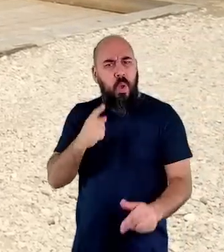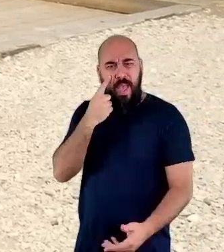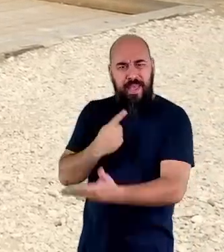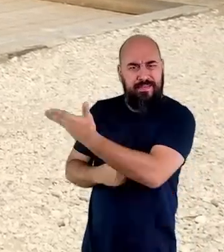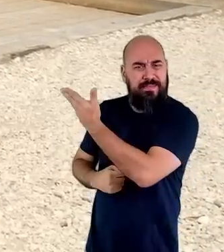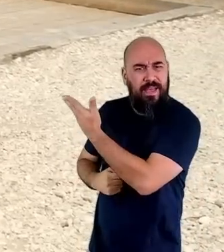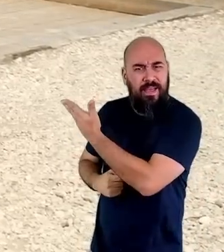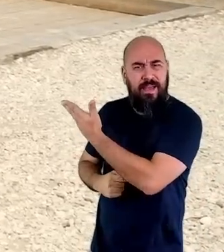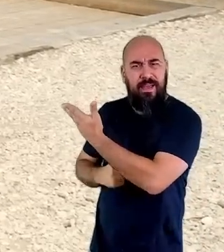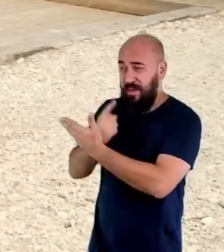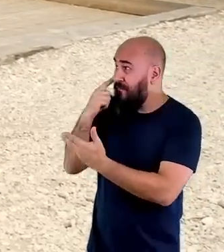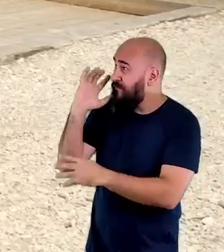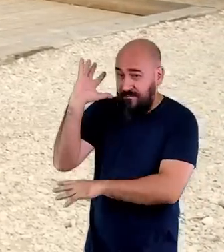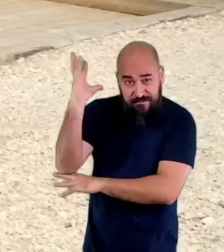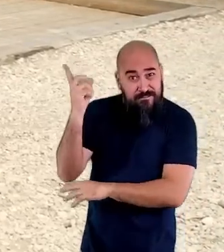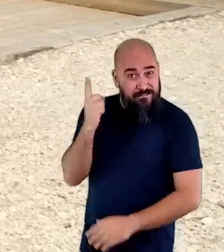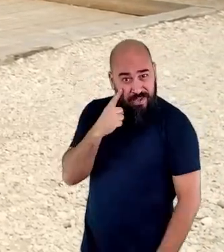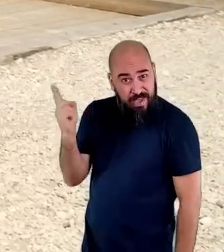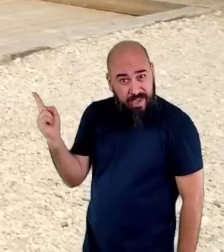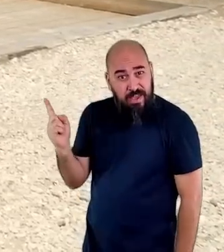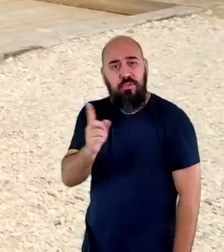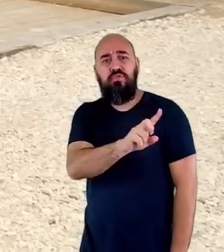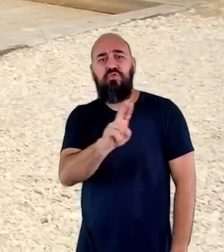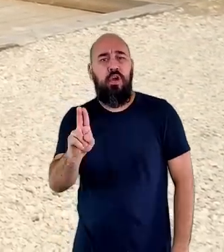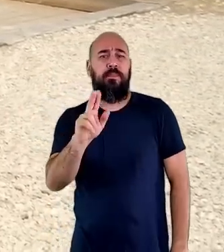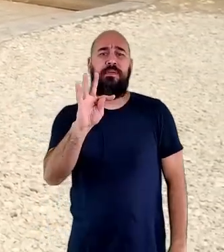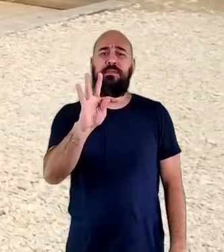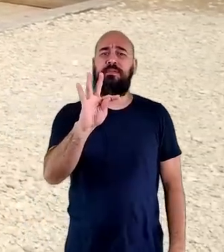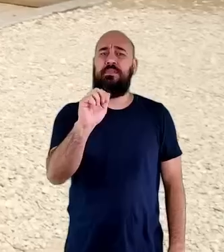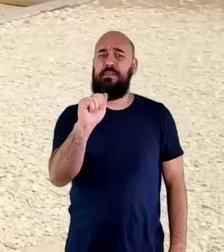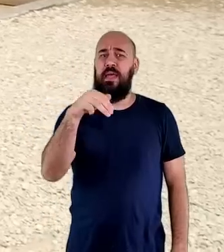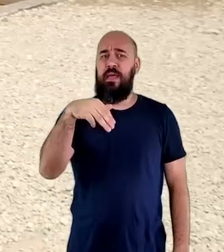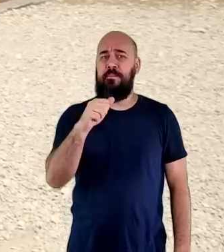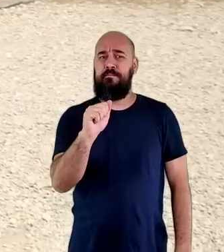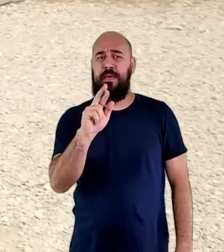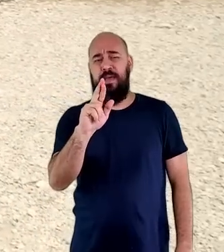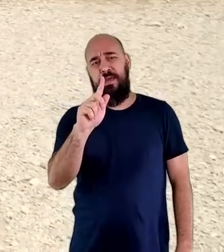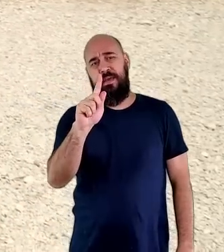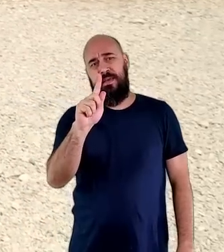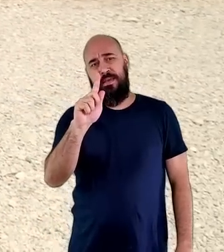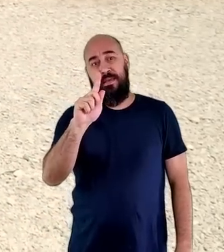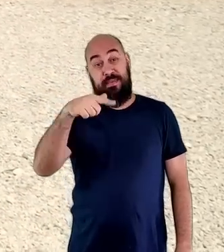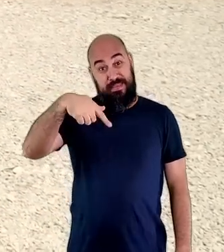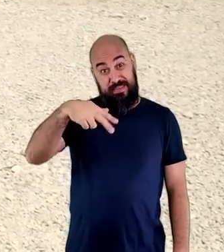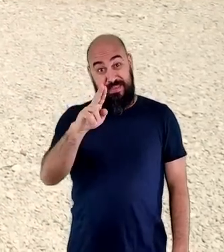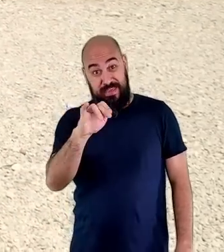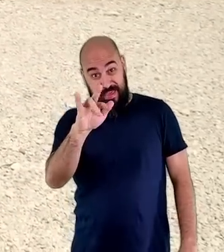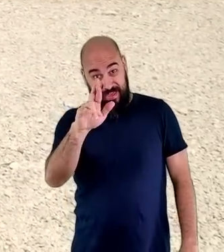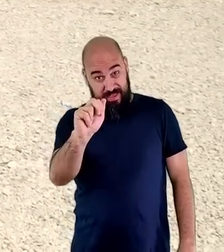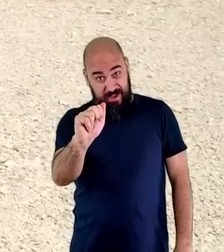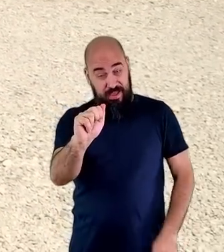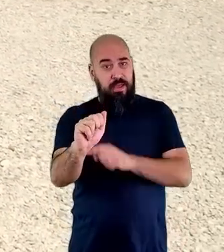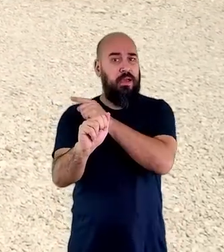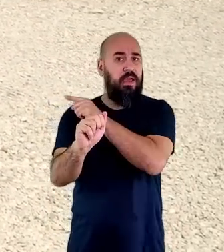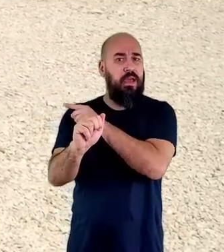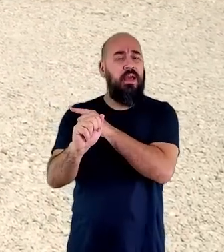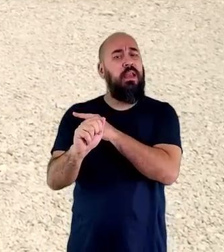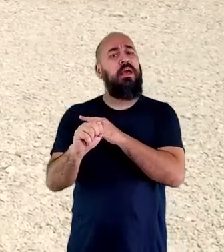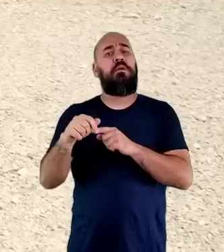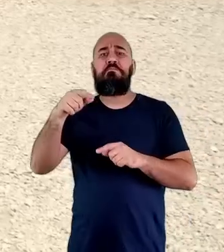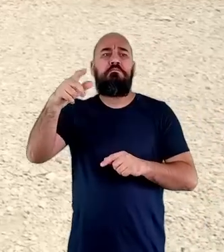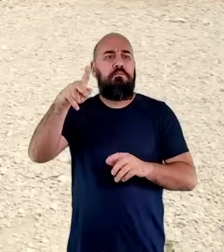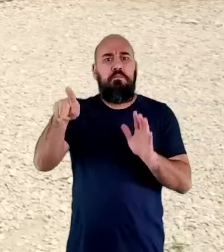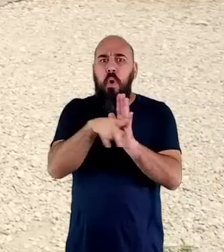a tamargueira. A semente dela é chamada de tamarisco. Essa tamargueira é uma árvore típica da